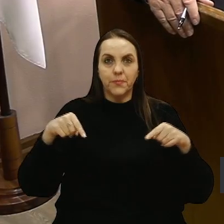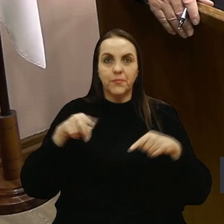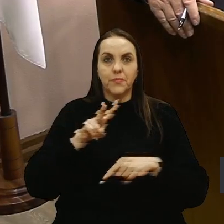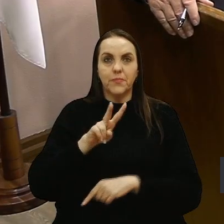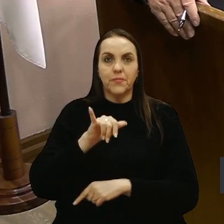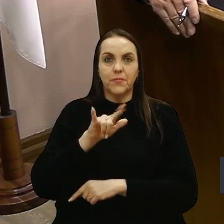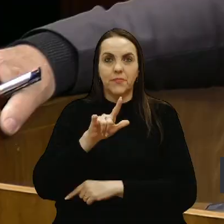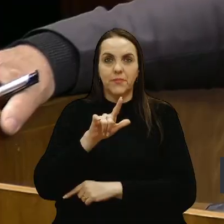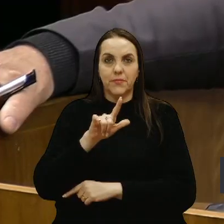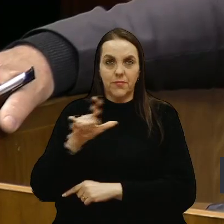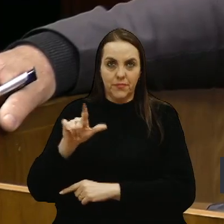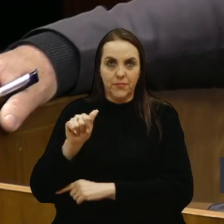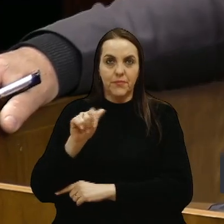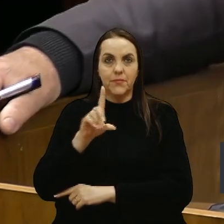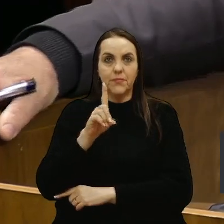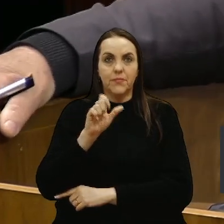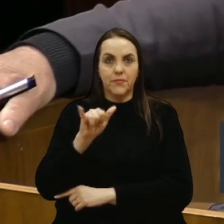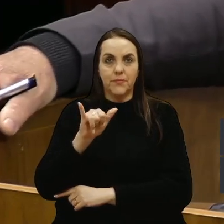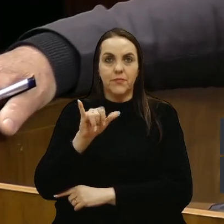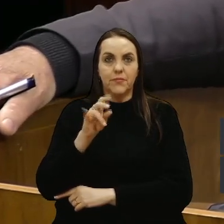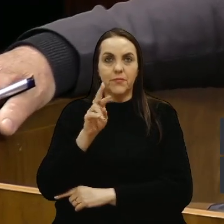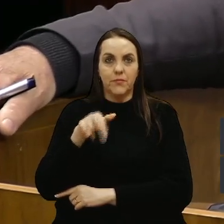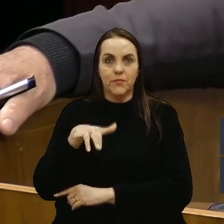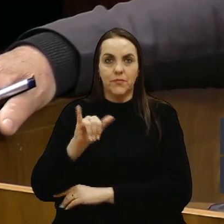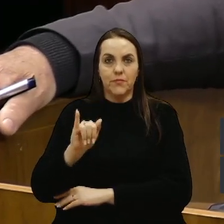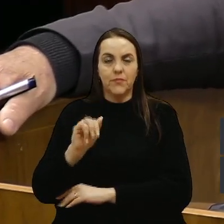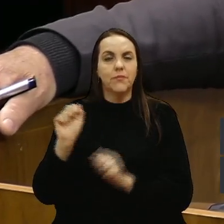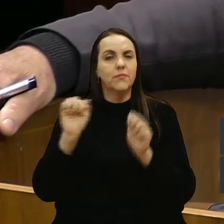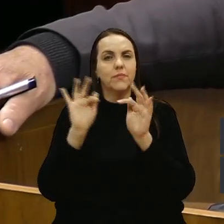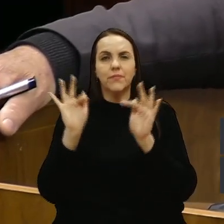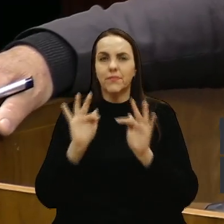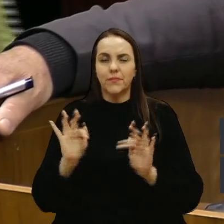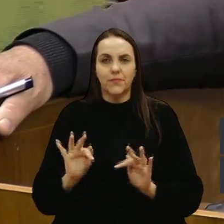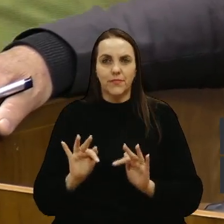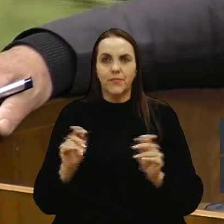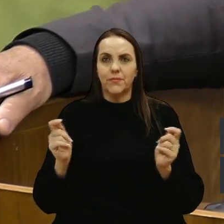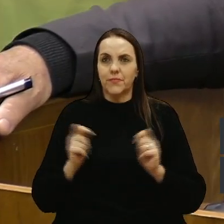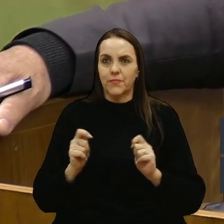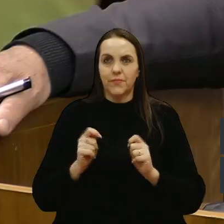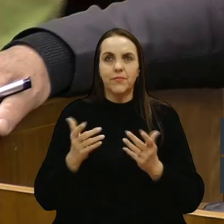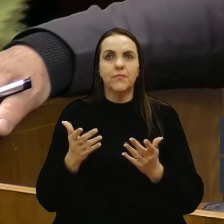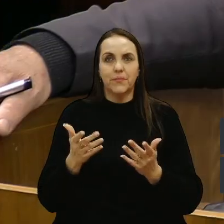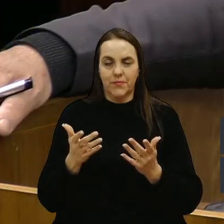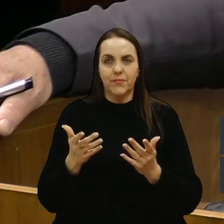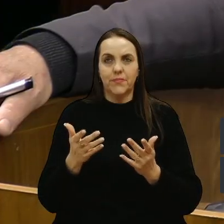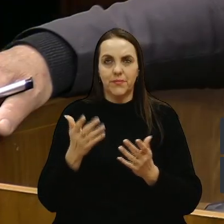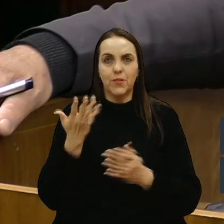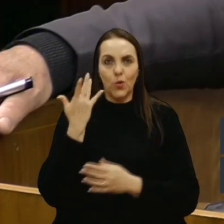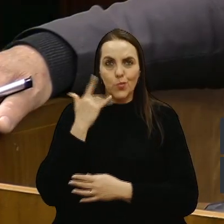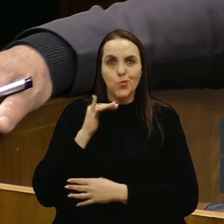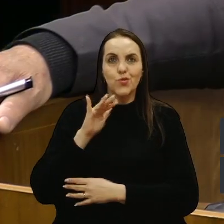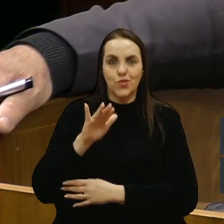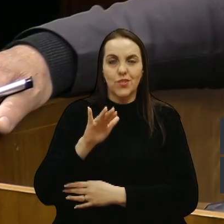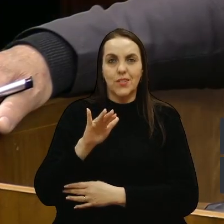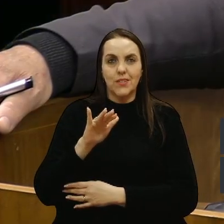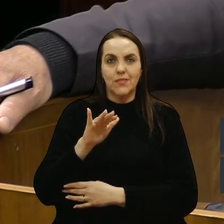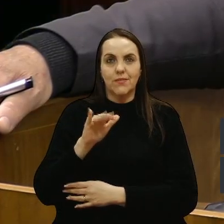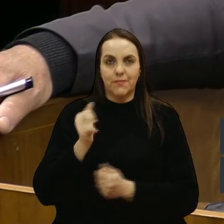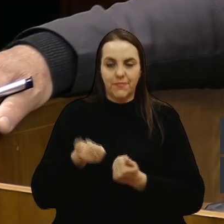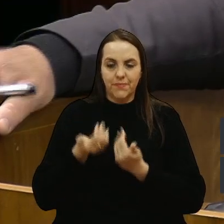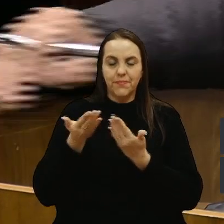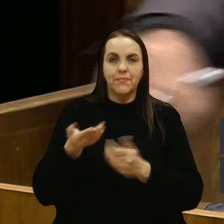Deltrone. E eu estou muito feliz de poder, daqui uns dias, fazer a entrega, então, do